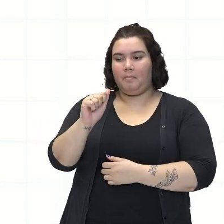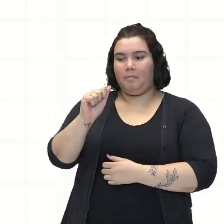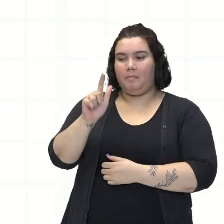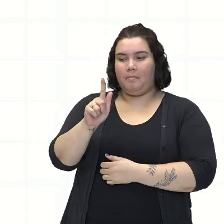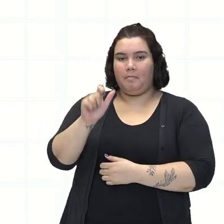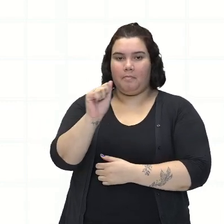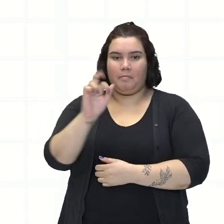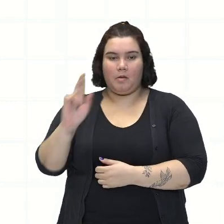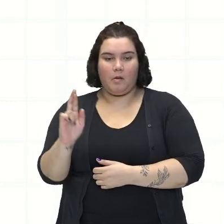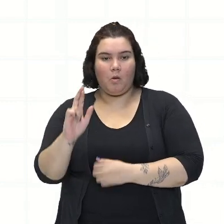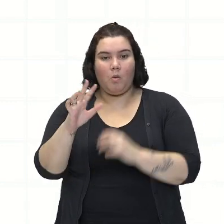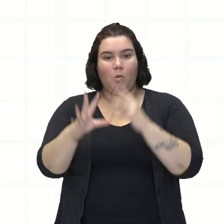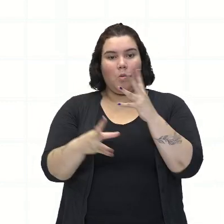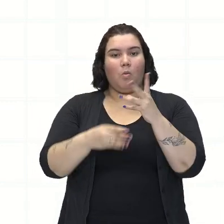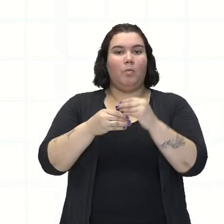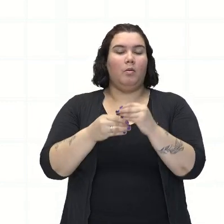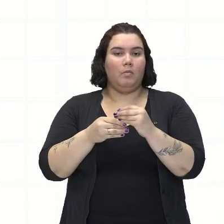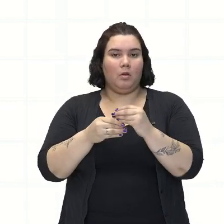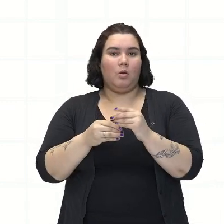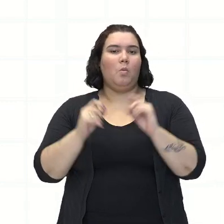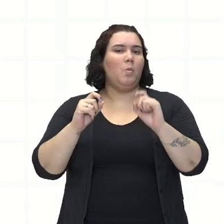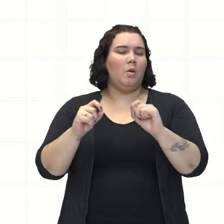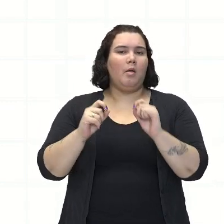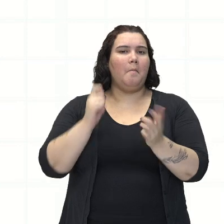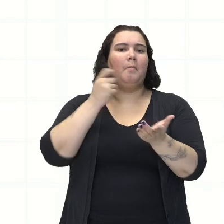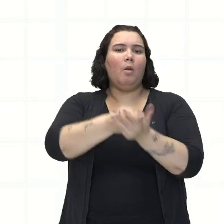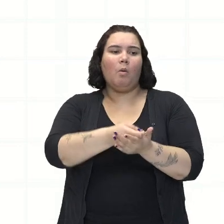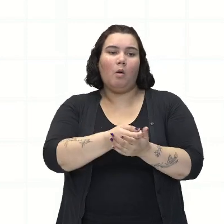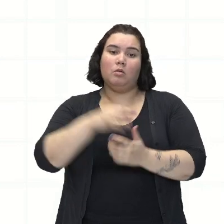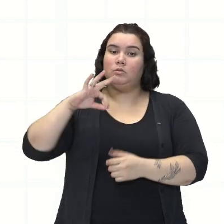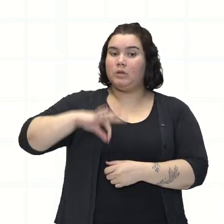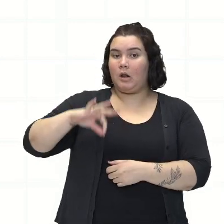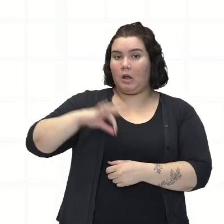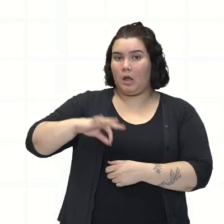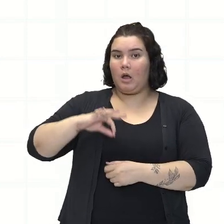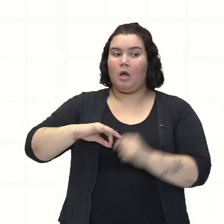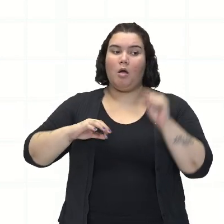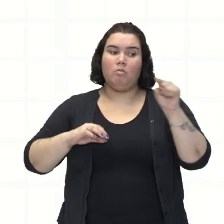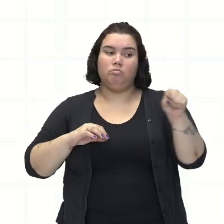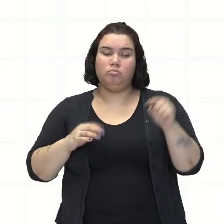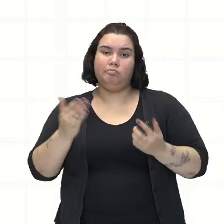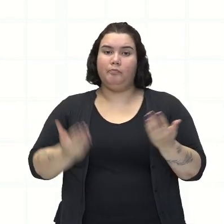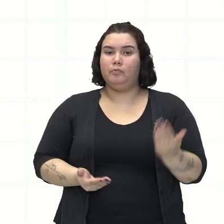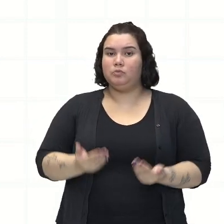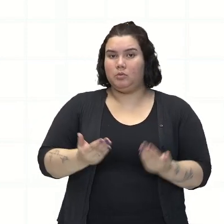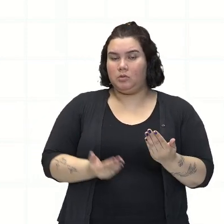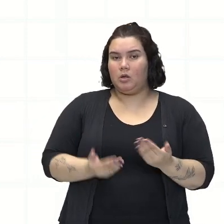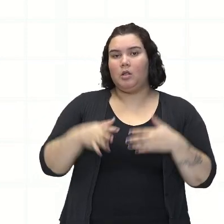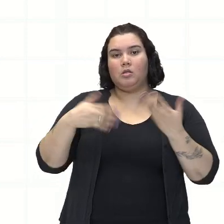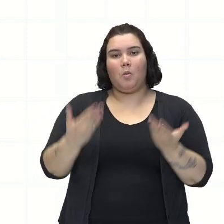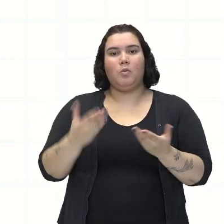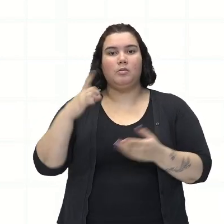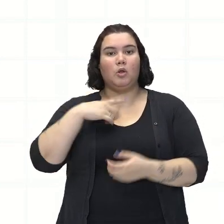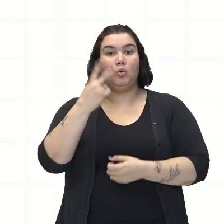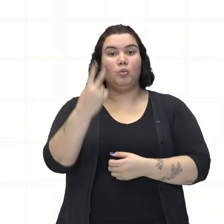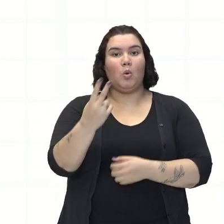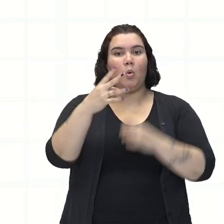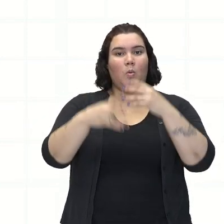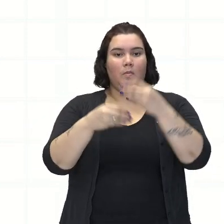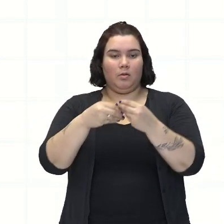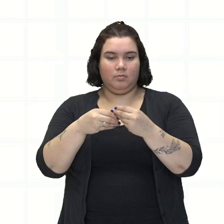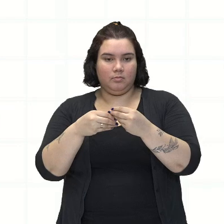que foi pago, o ordenado, ao meu funcionário. Ele exige dois complementos. Então,